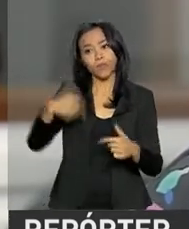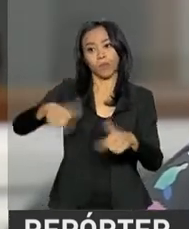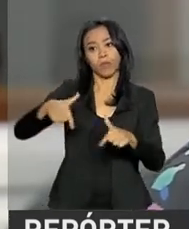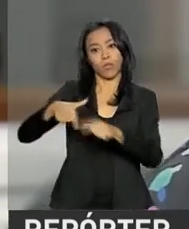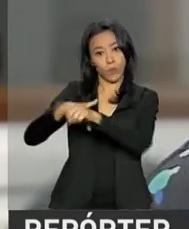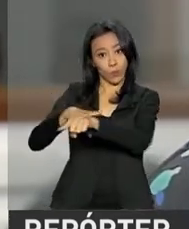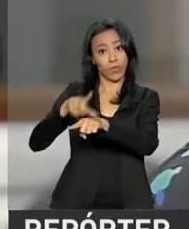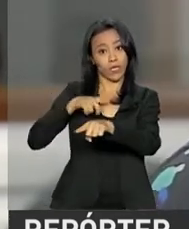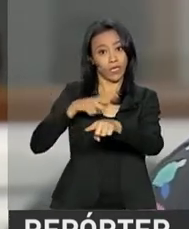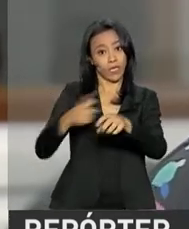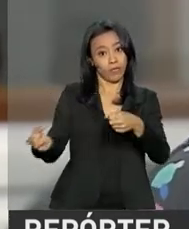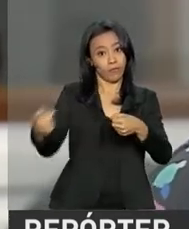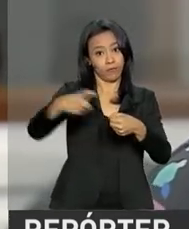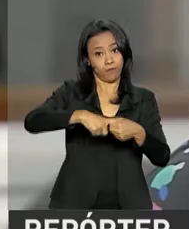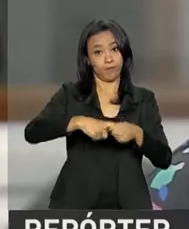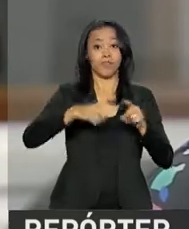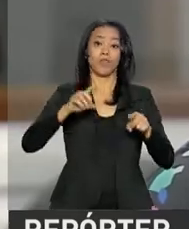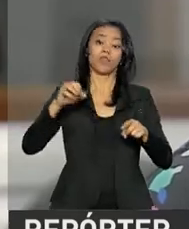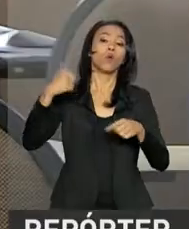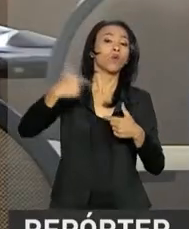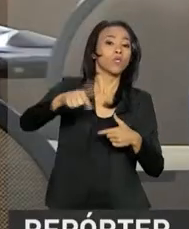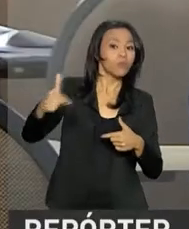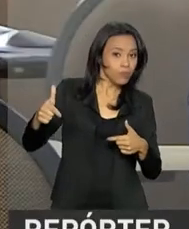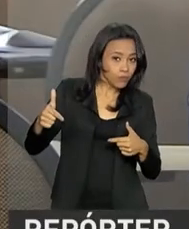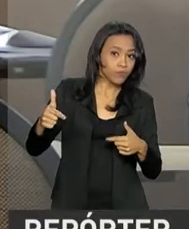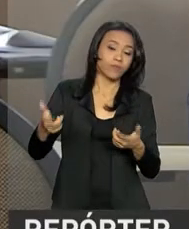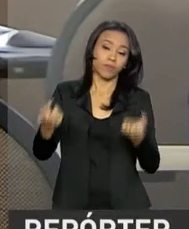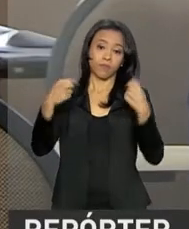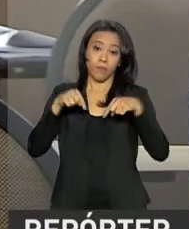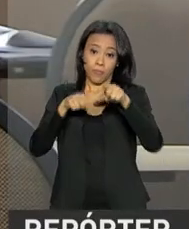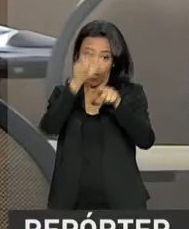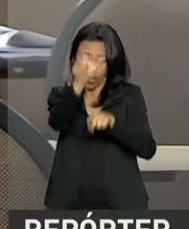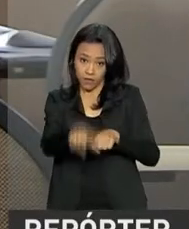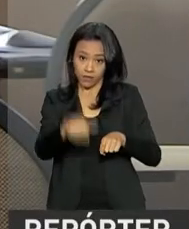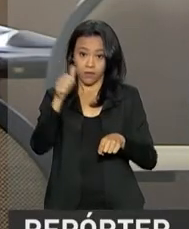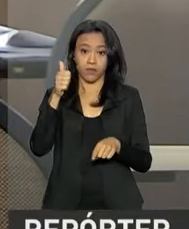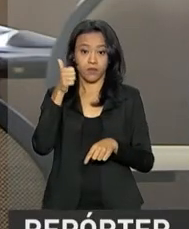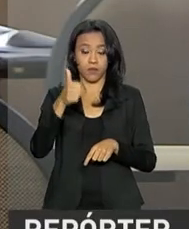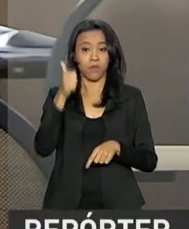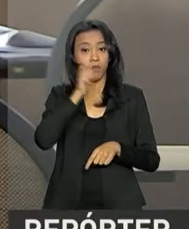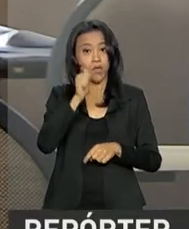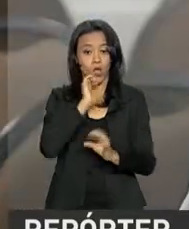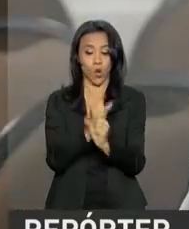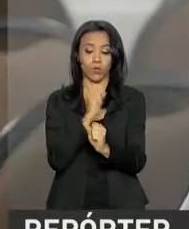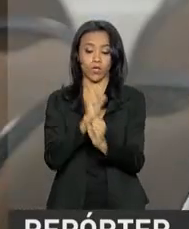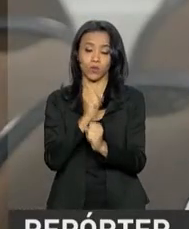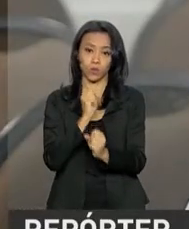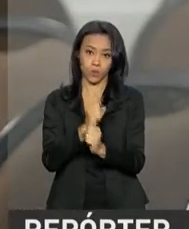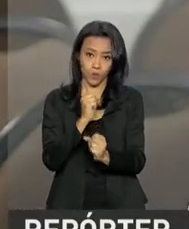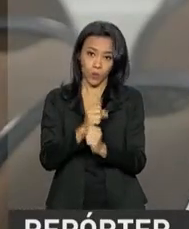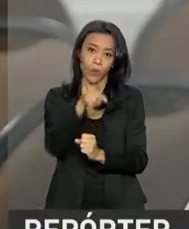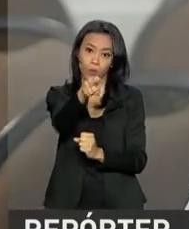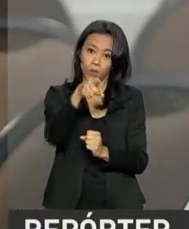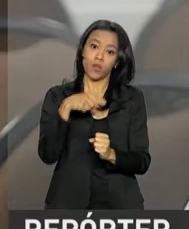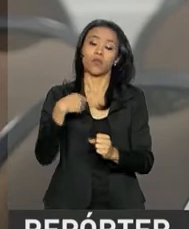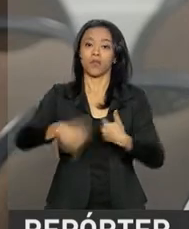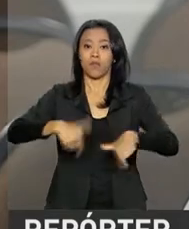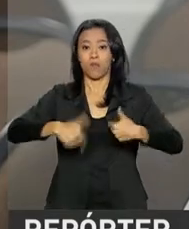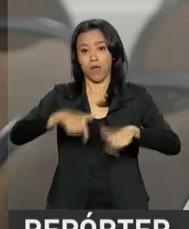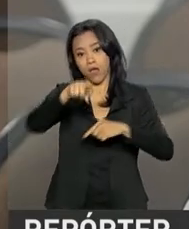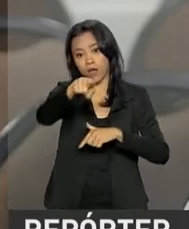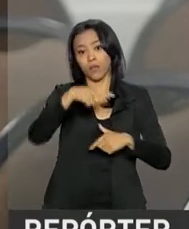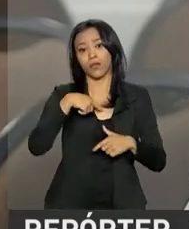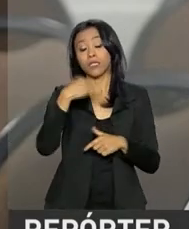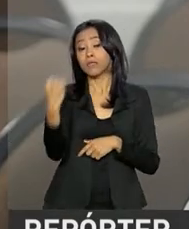e sem vínculo de emprego para esta contadora dono do próprio negócio e participante do curso a